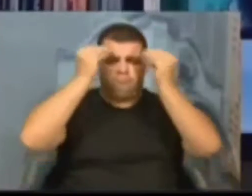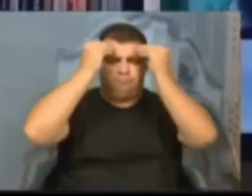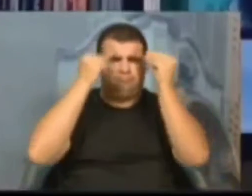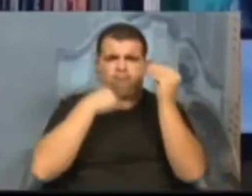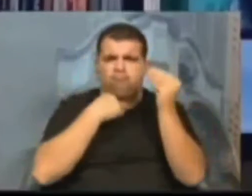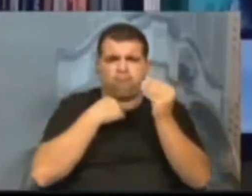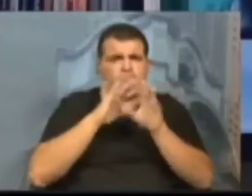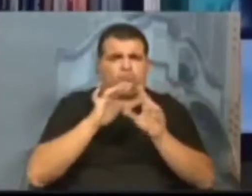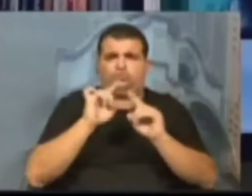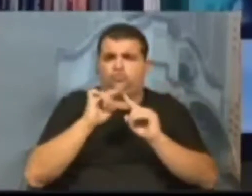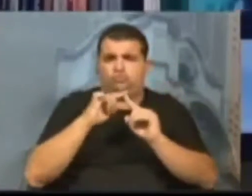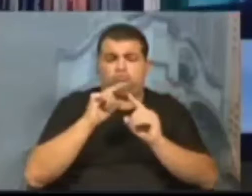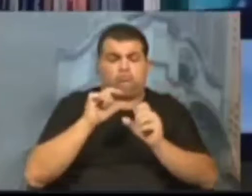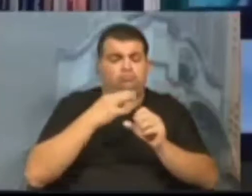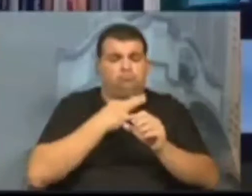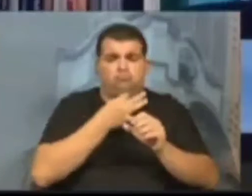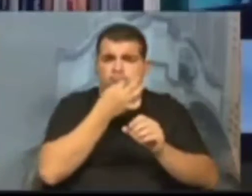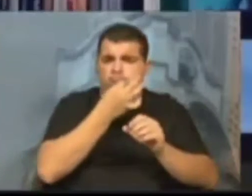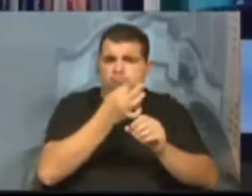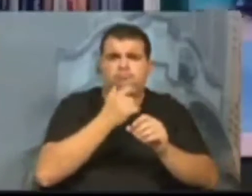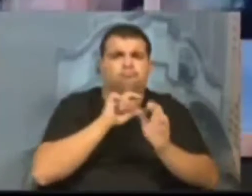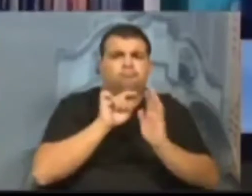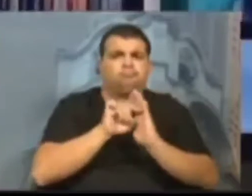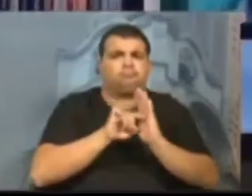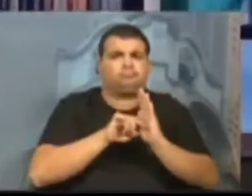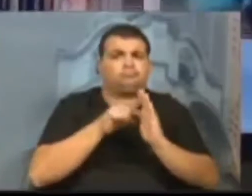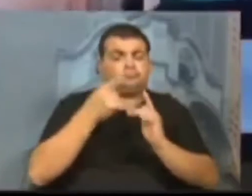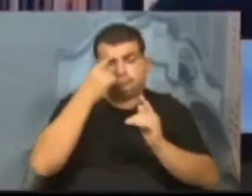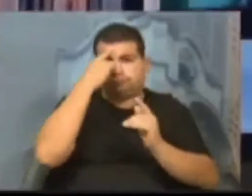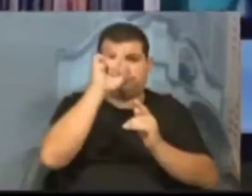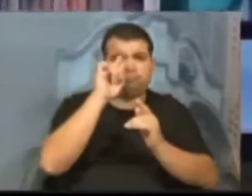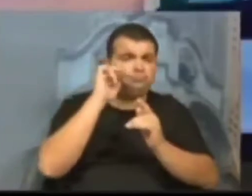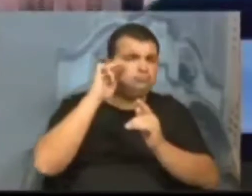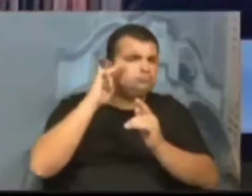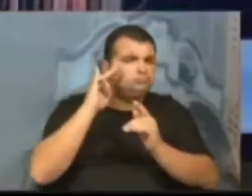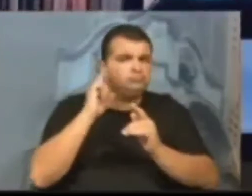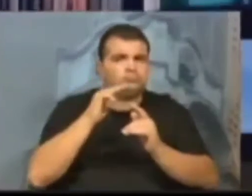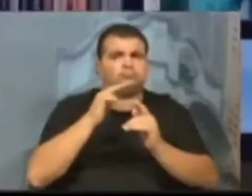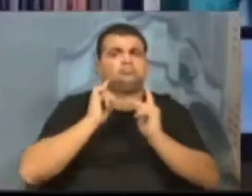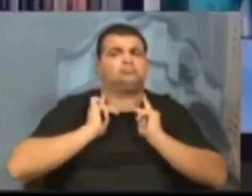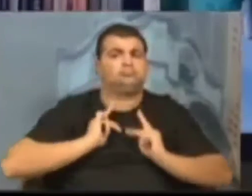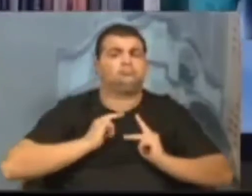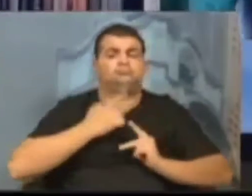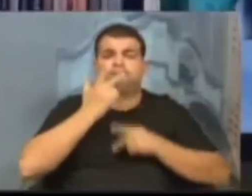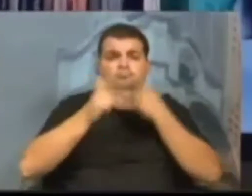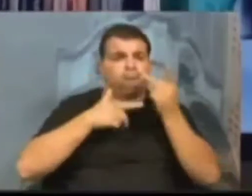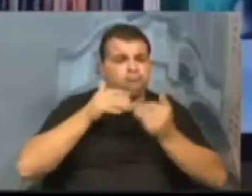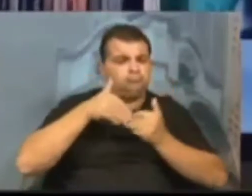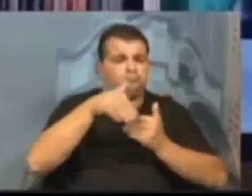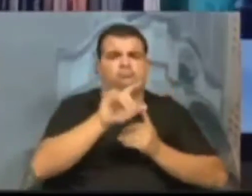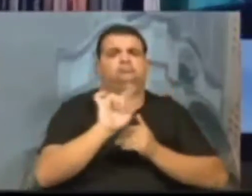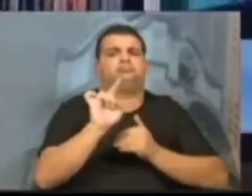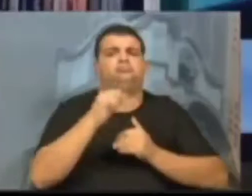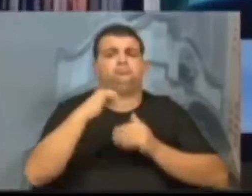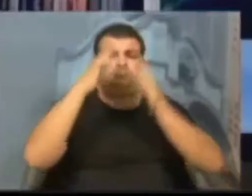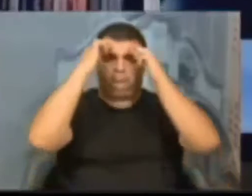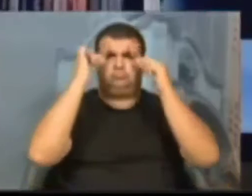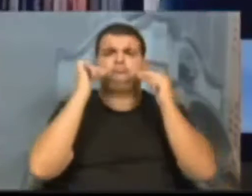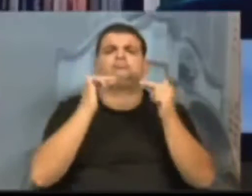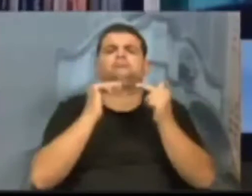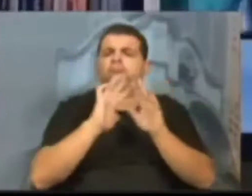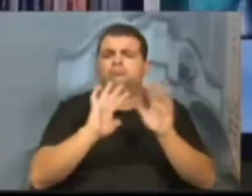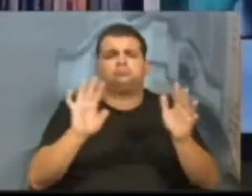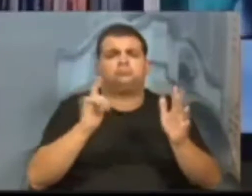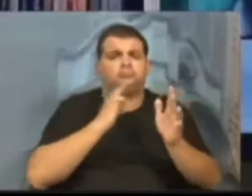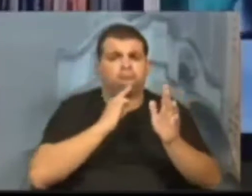de postura. Isso tem pesquisas, isso não é da cabeça, de sair da cabeça de alguém e sair falando isso. Então a gente tem que respeitar o que custa